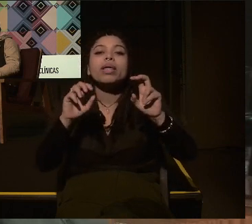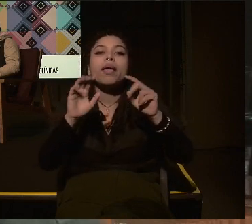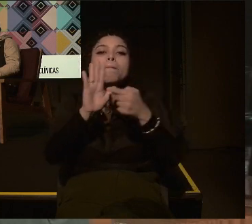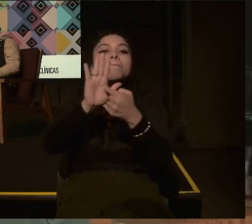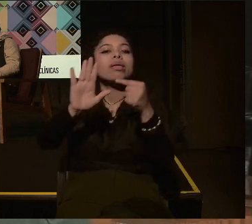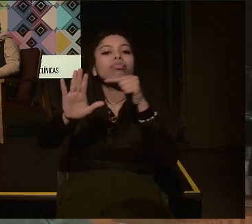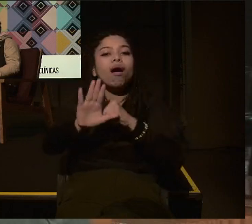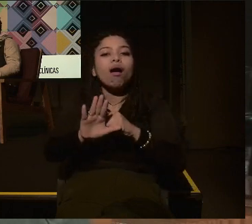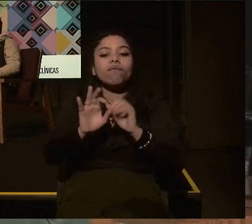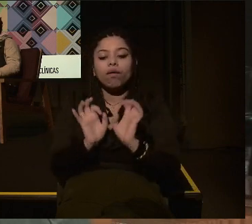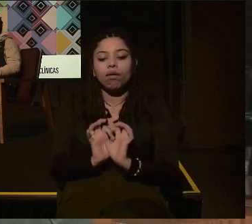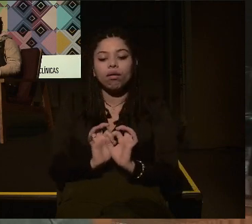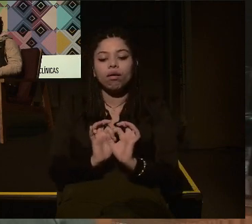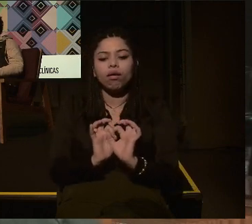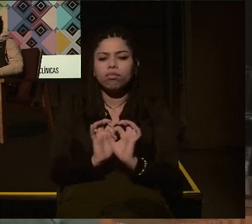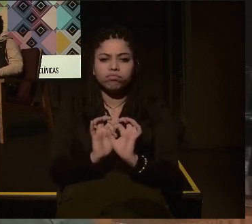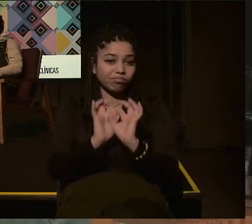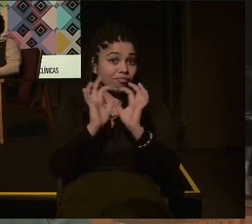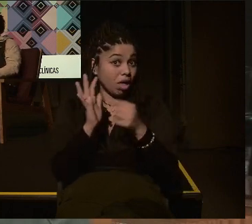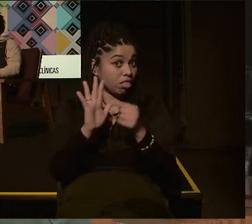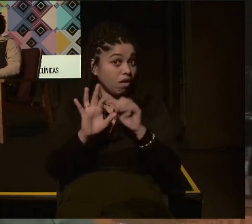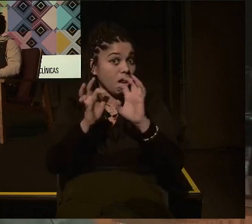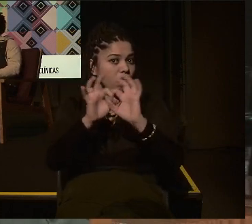Uma metáfora de liberdade,